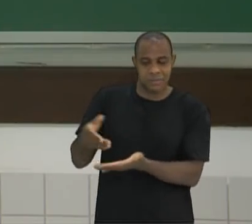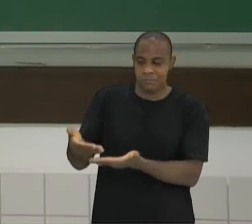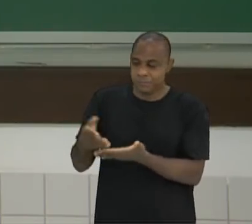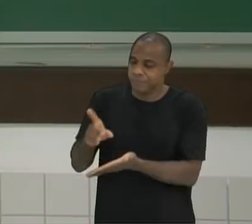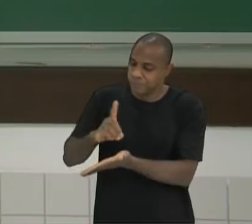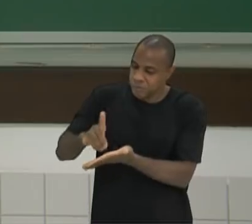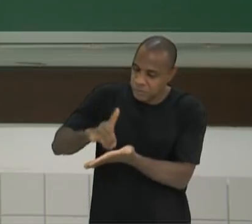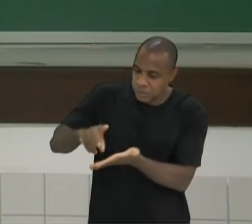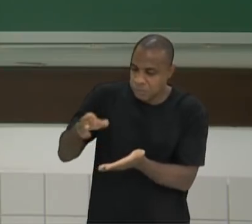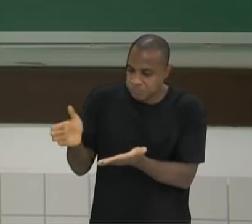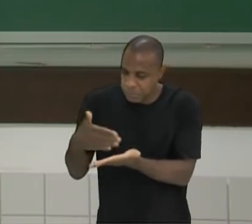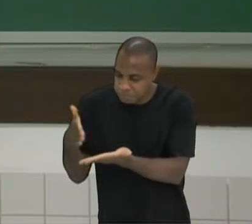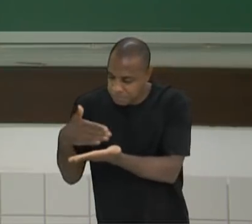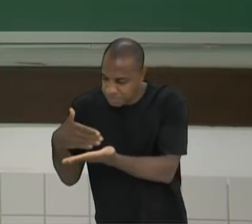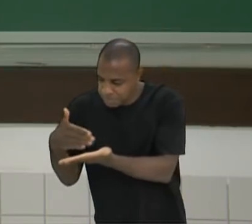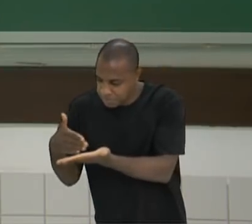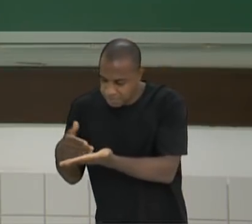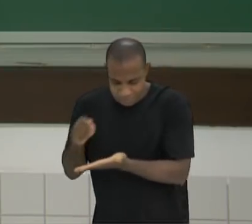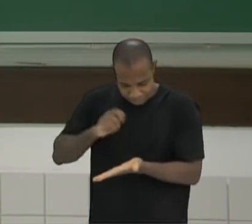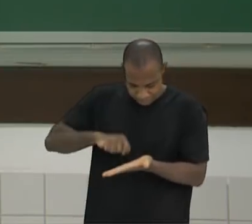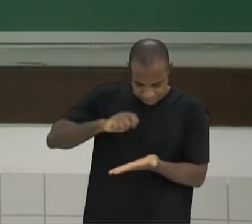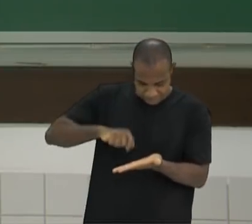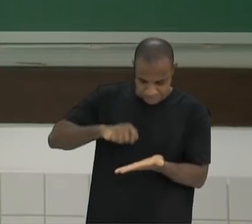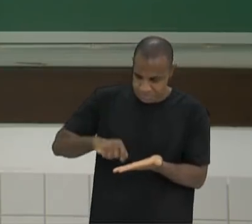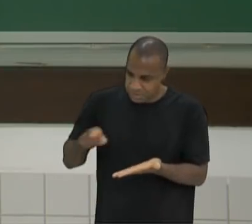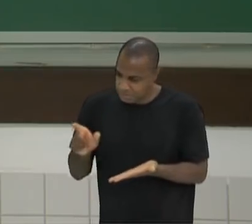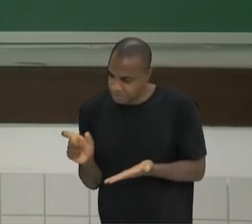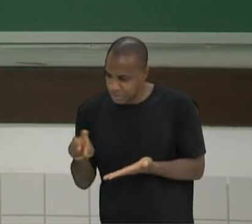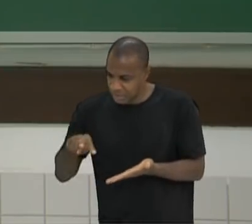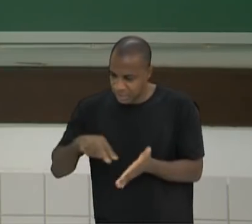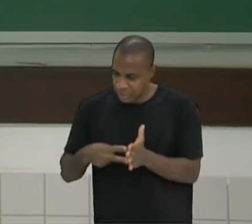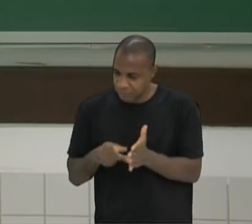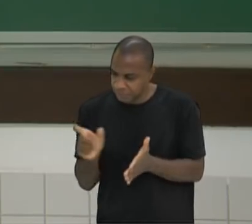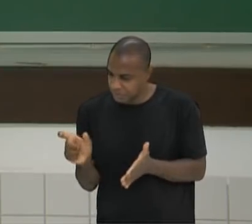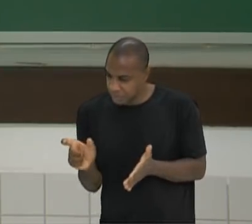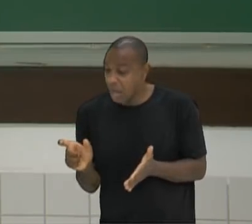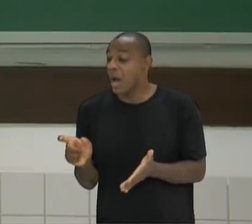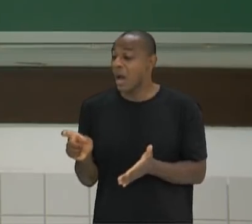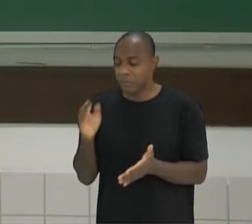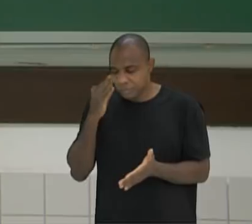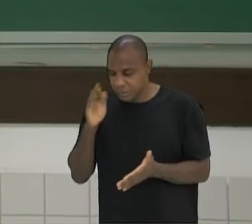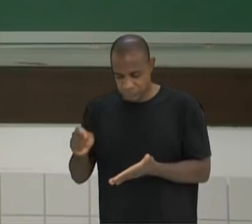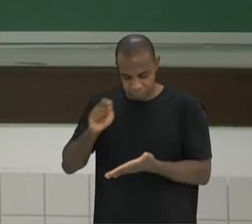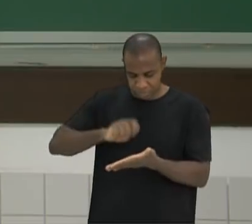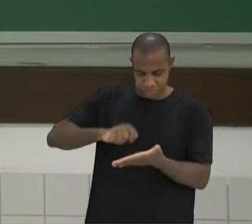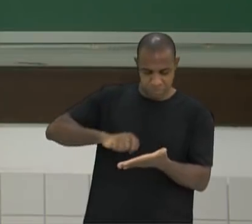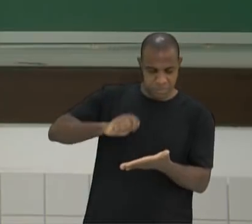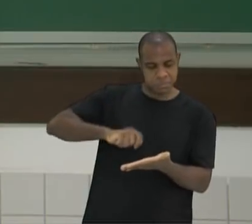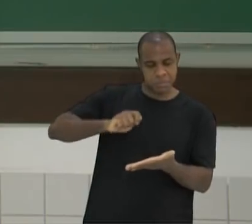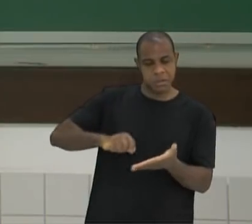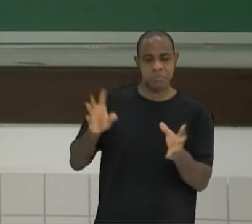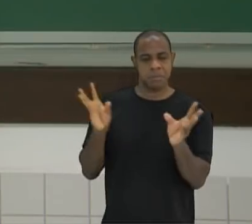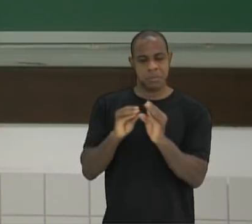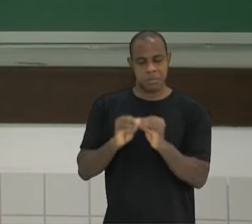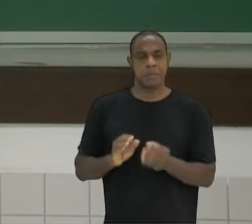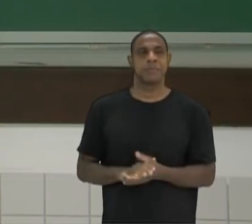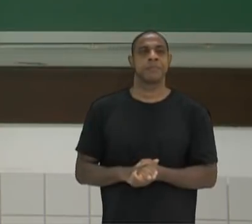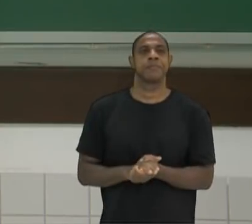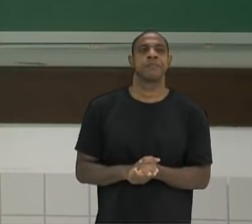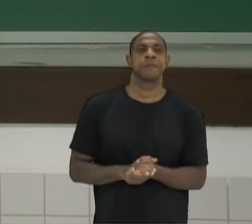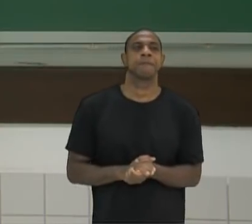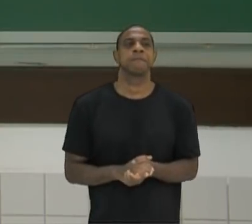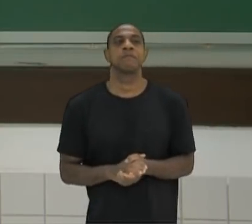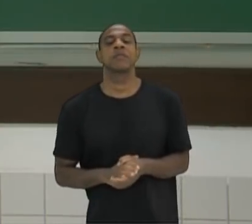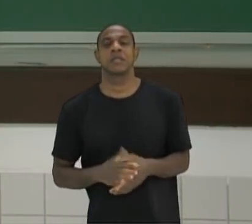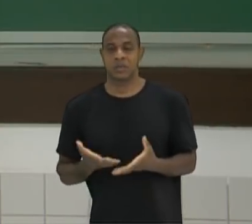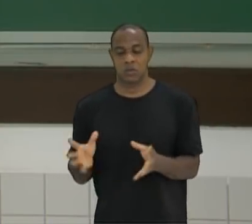transpor para a nossa forma de falar e escrever aquele assunto, certo? Então, com as nossas próprias palavras. O resumo tem que